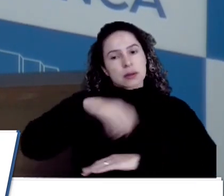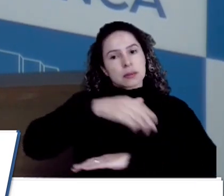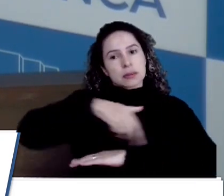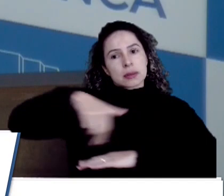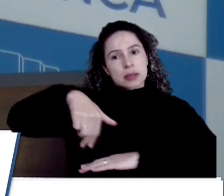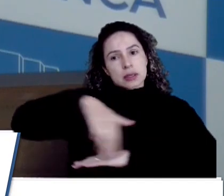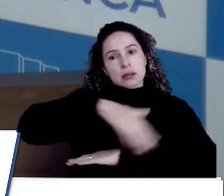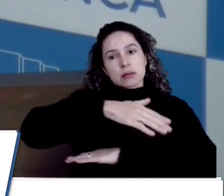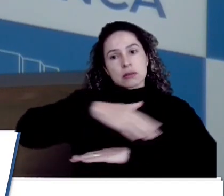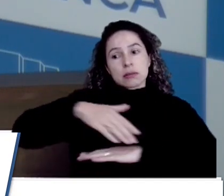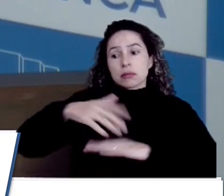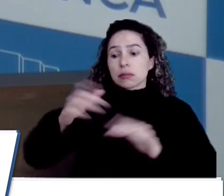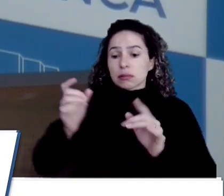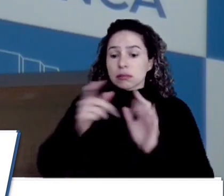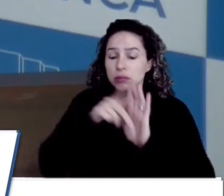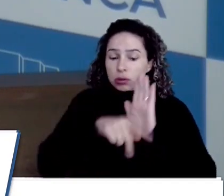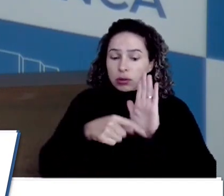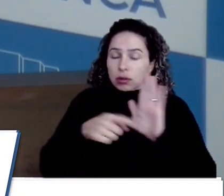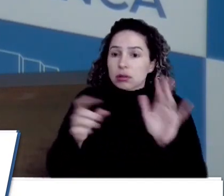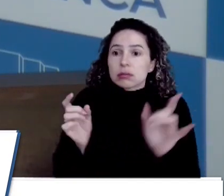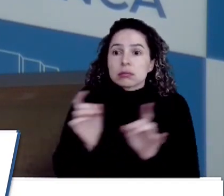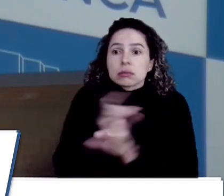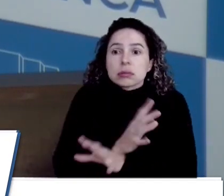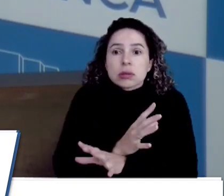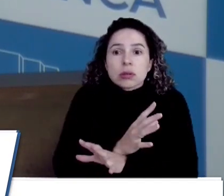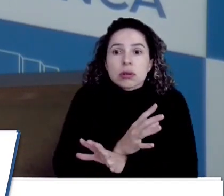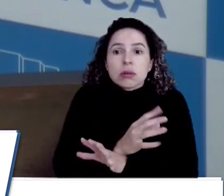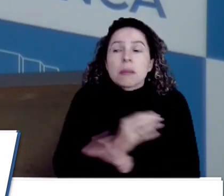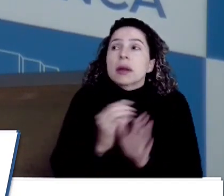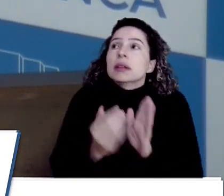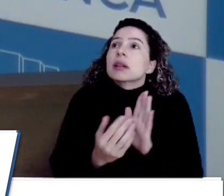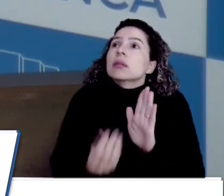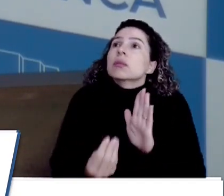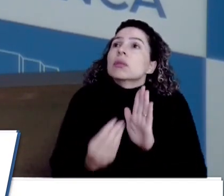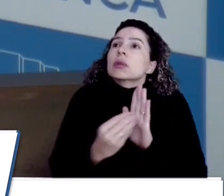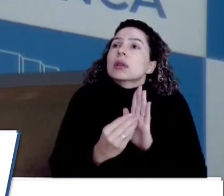pronto, só que puseram uma palavra aqui,